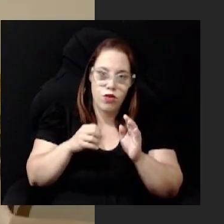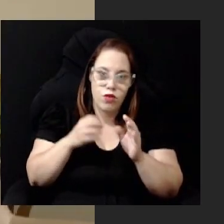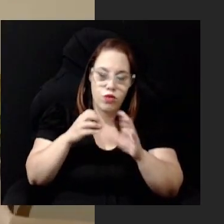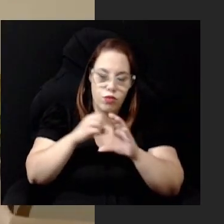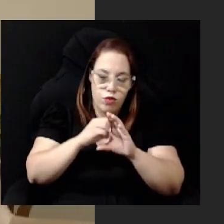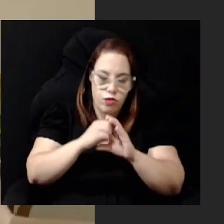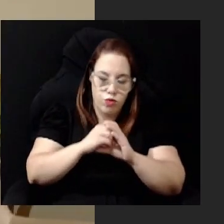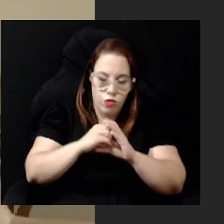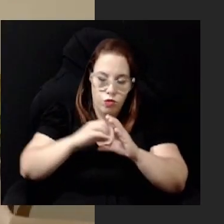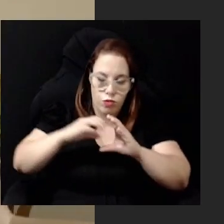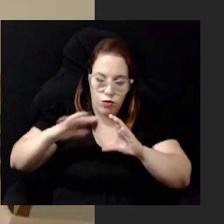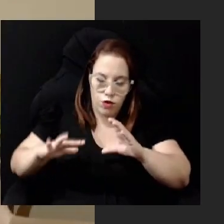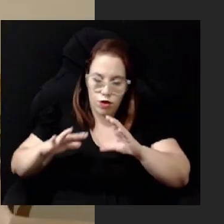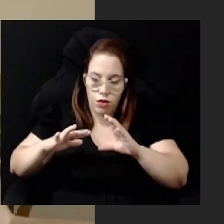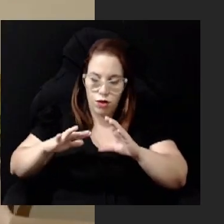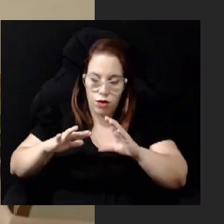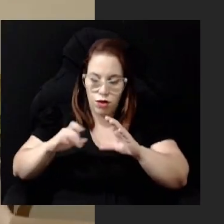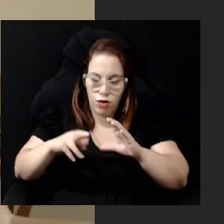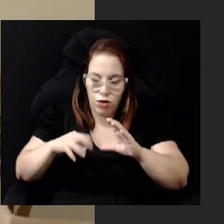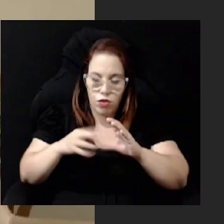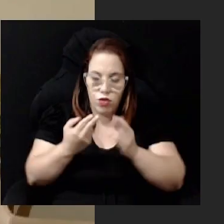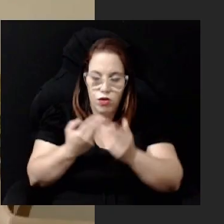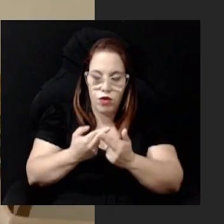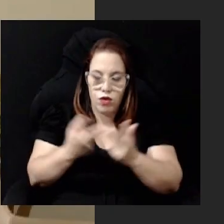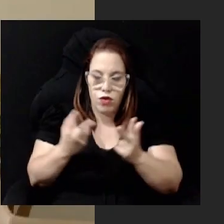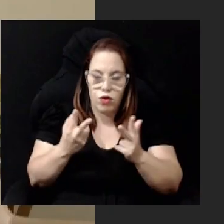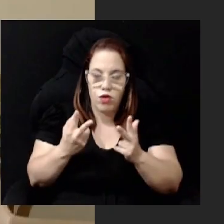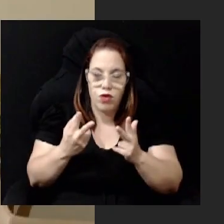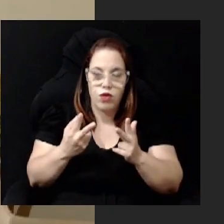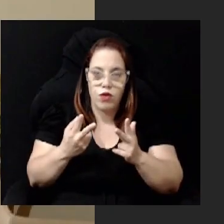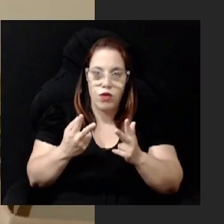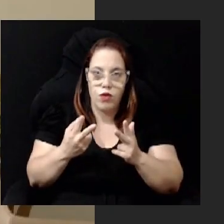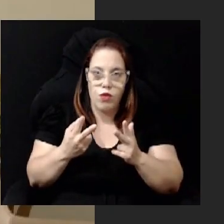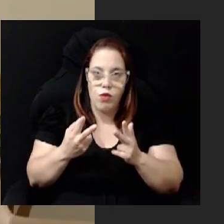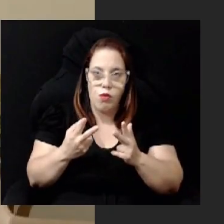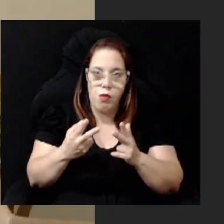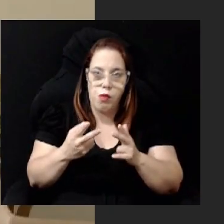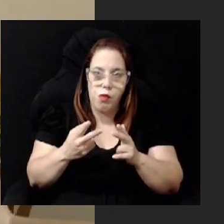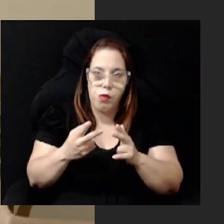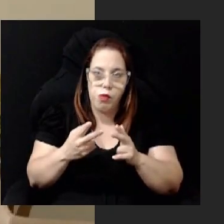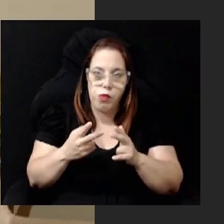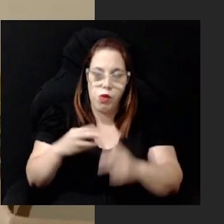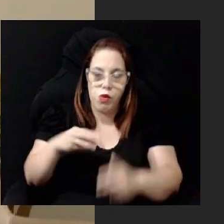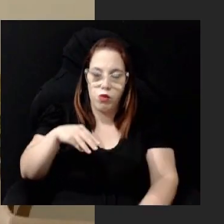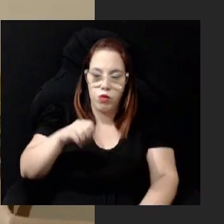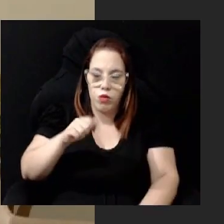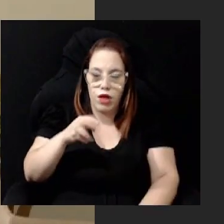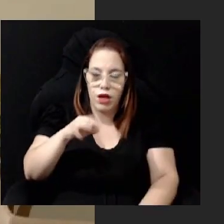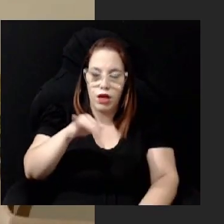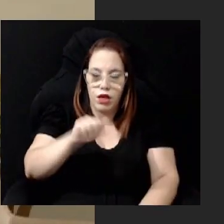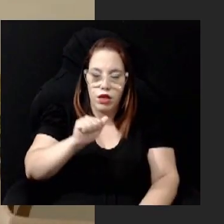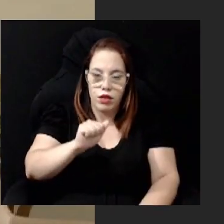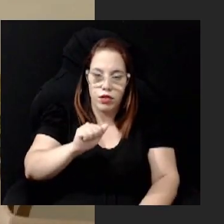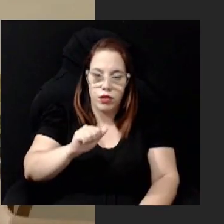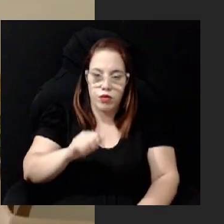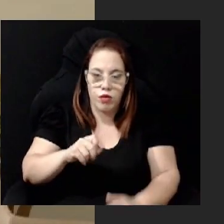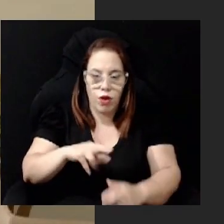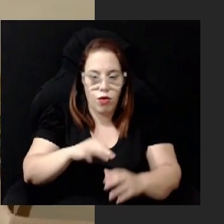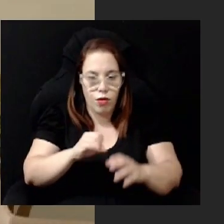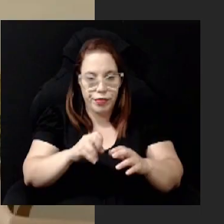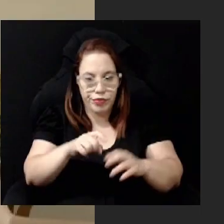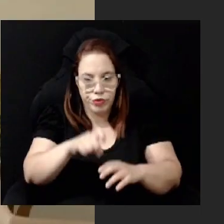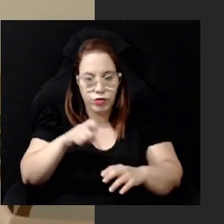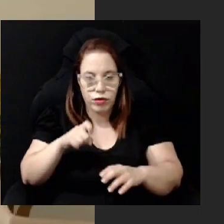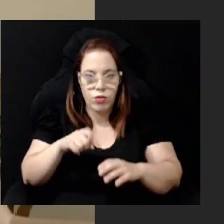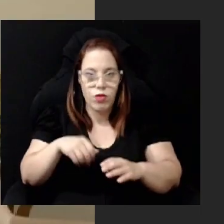características radiológicas costumam ser muito diferentes de uma lesão maligna. Então, pelo raio-x, especialmente